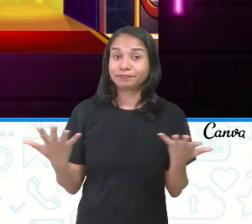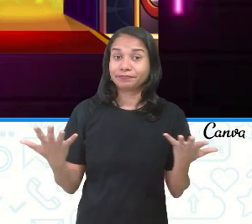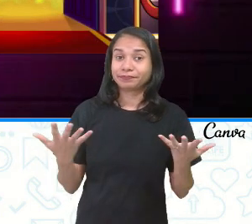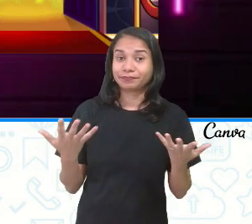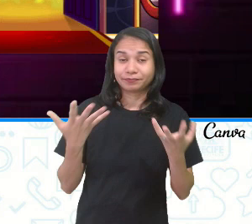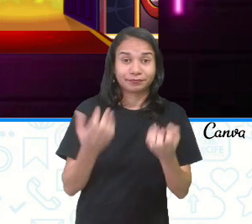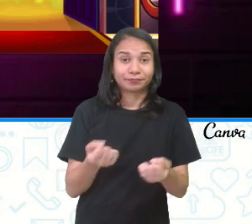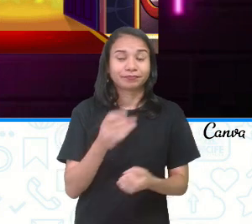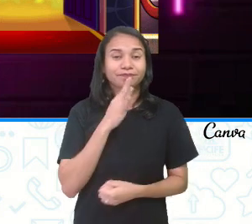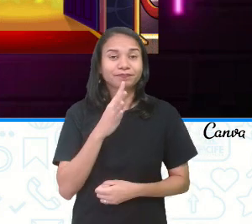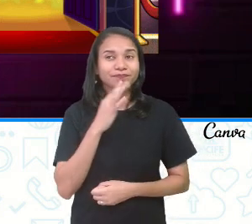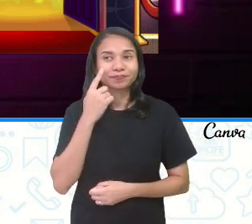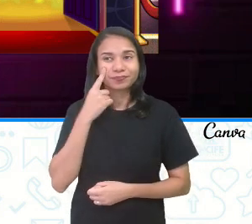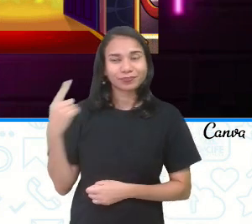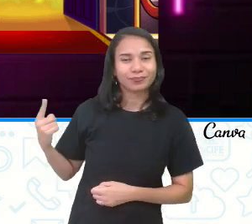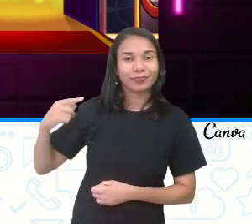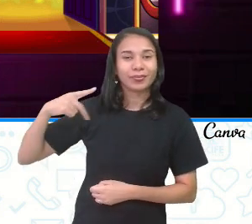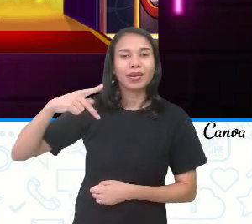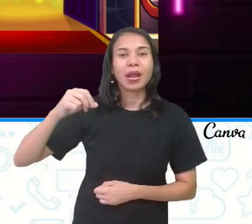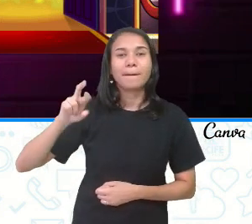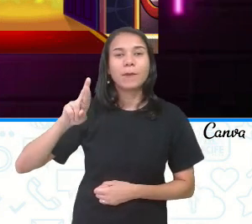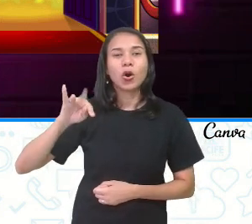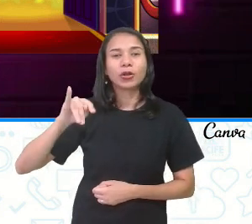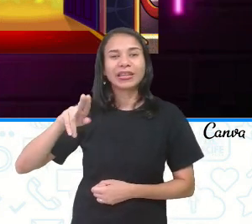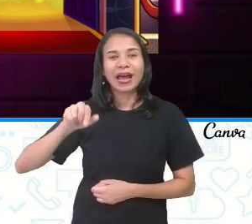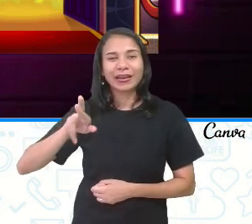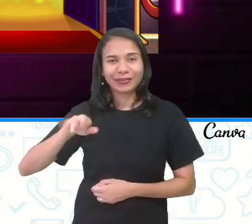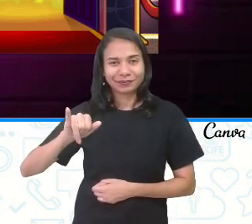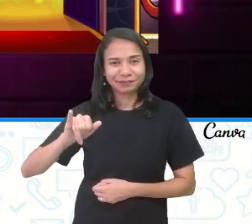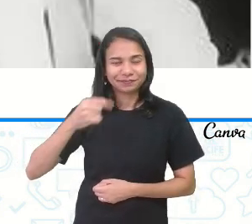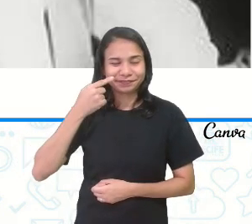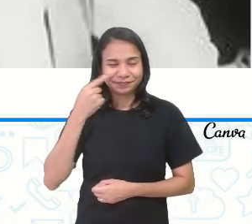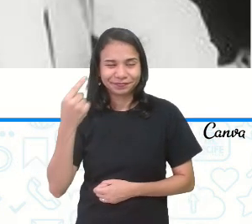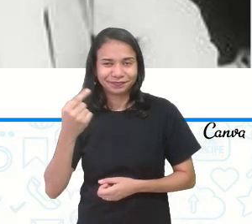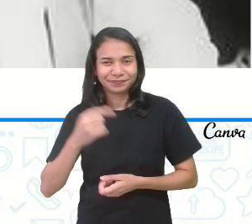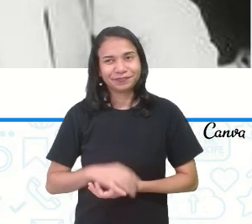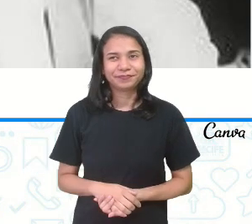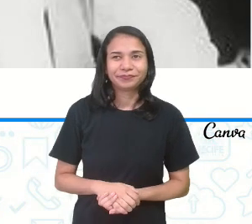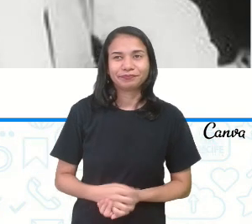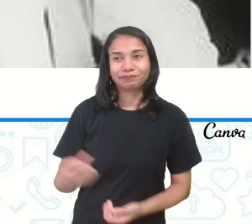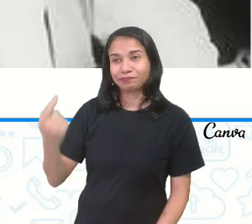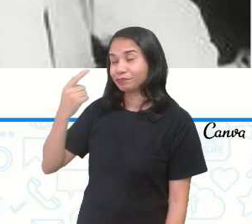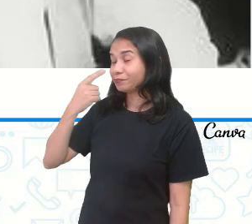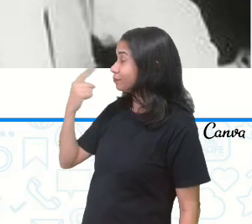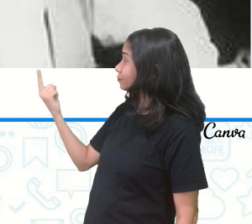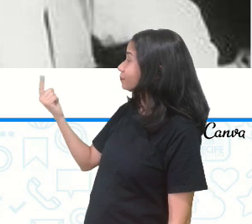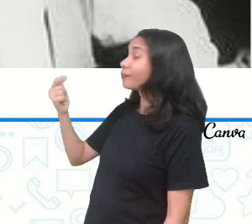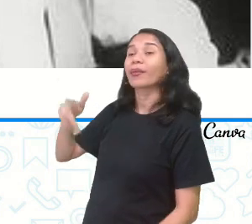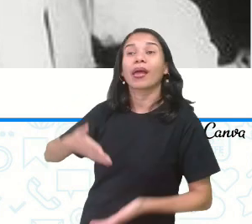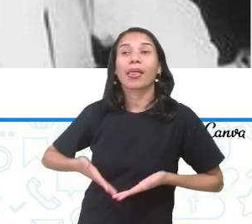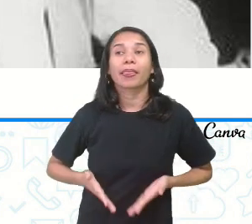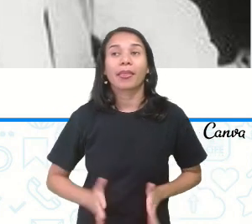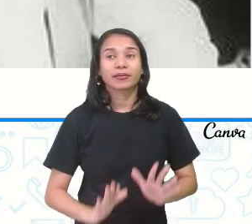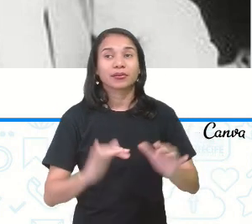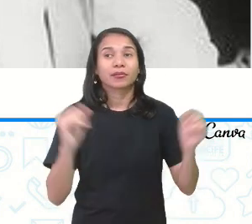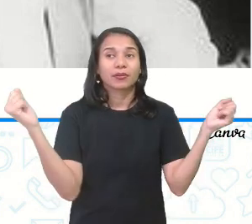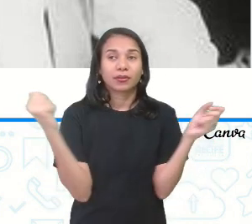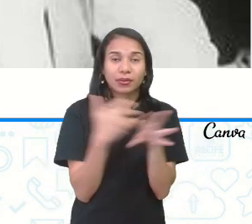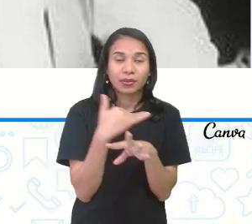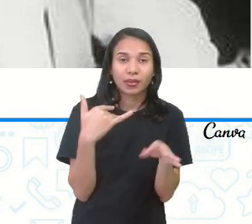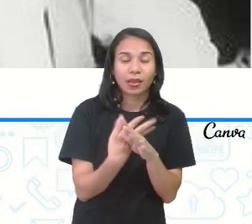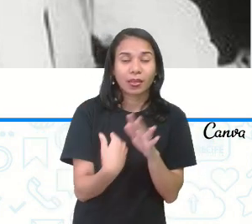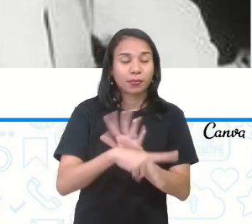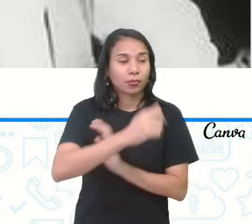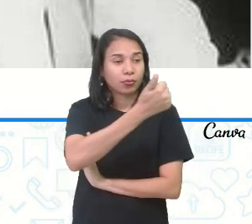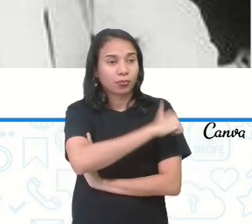Então, conhecendo um pouquinho mais sobre Cândido Portinari. Olha aí, ele nasceu em uma cidadezinha do